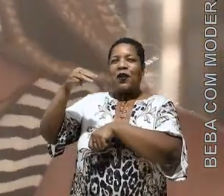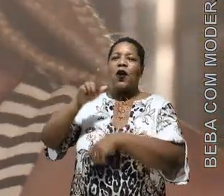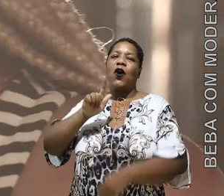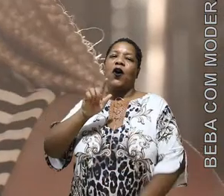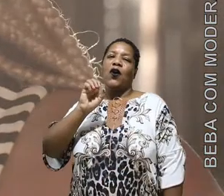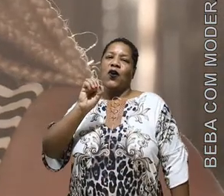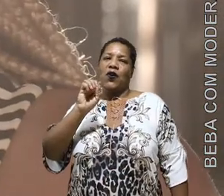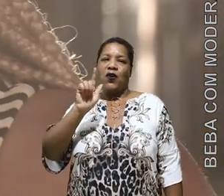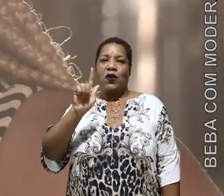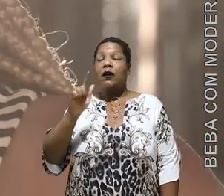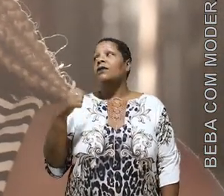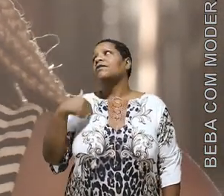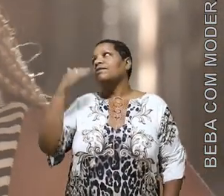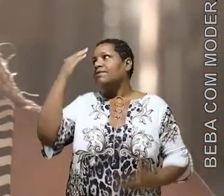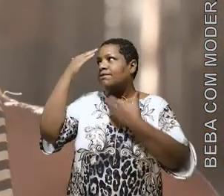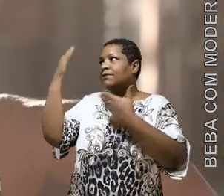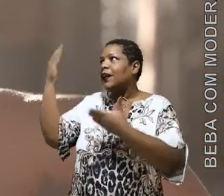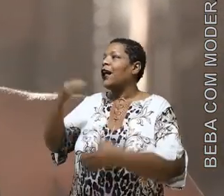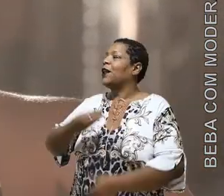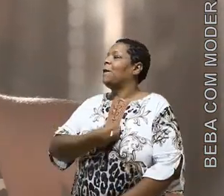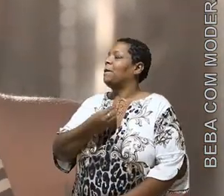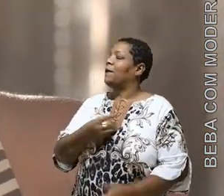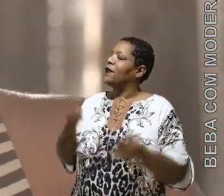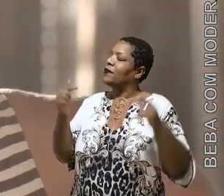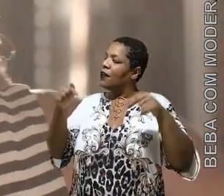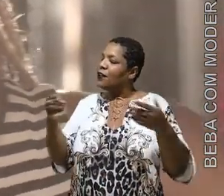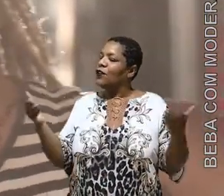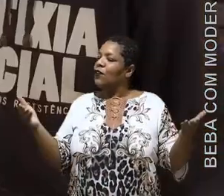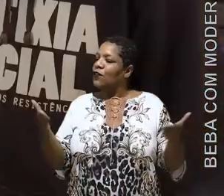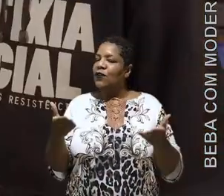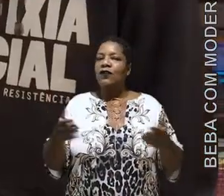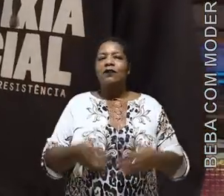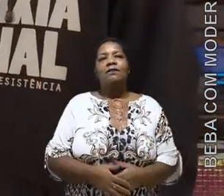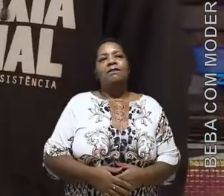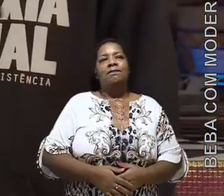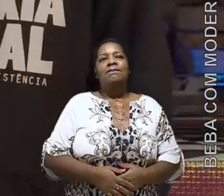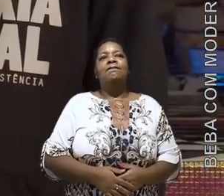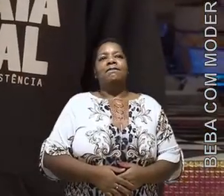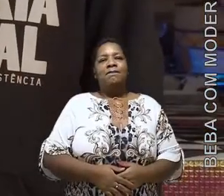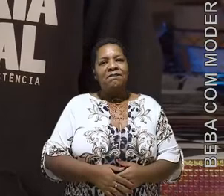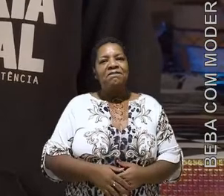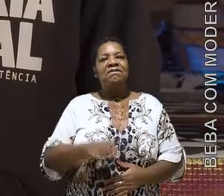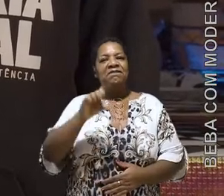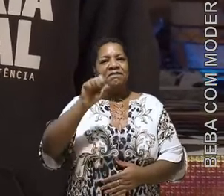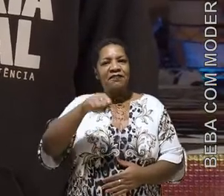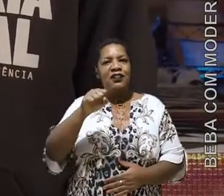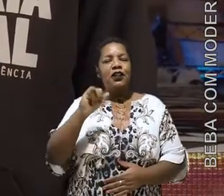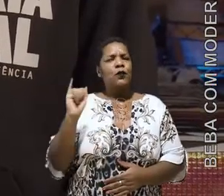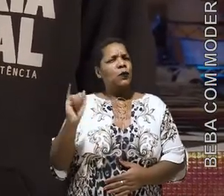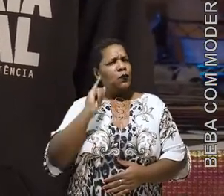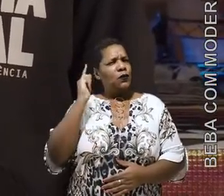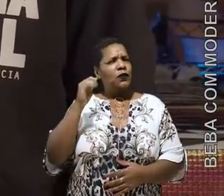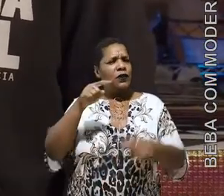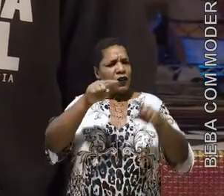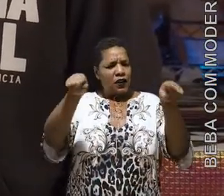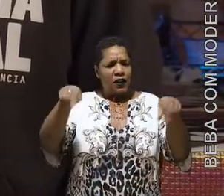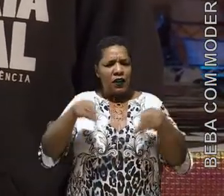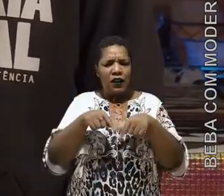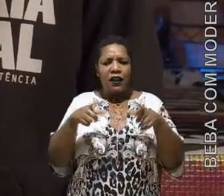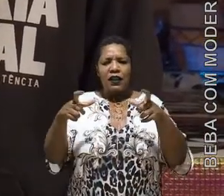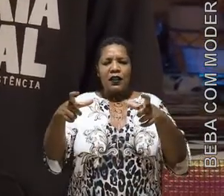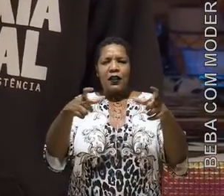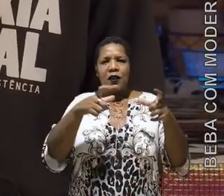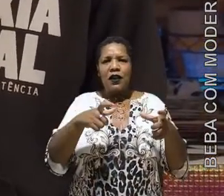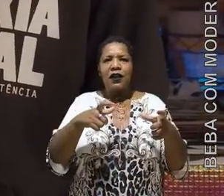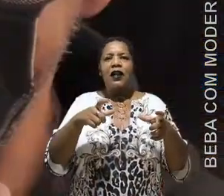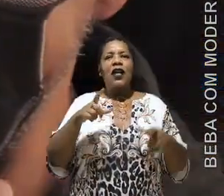DF e eu tô tentando arrumar cima onde entrevistar o mais estranho né o Gogh Muito obrigado Google pela sua presença aqui com a gente